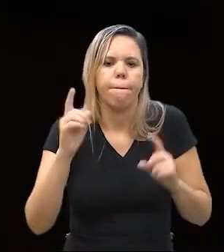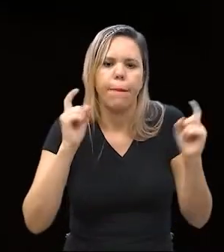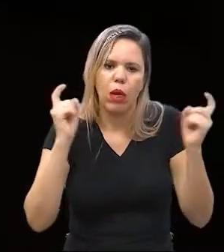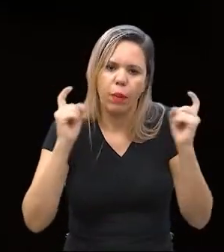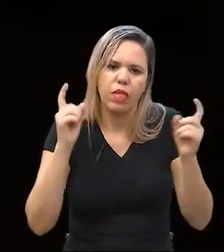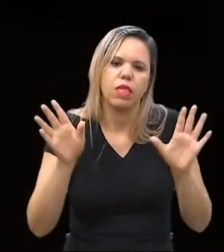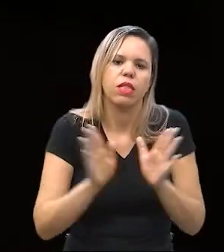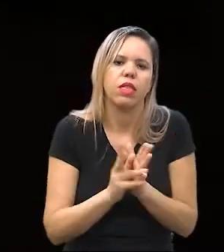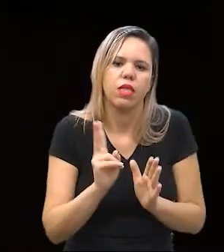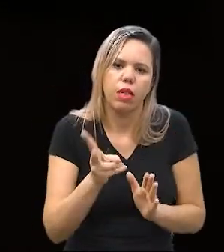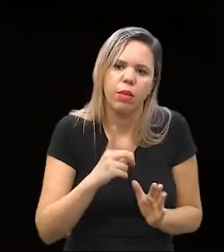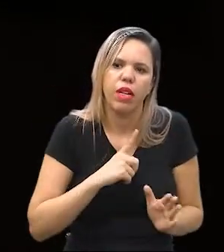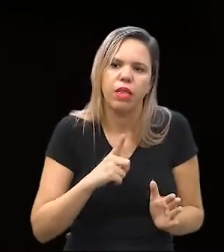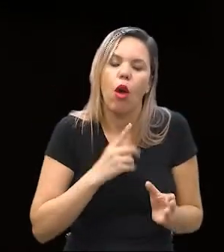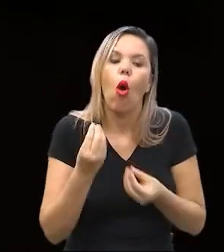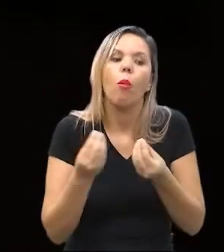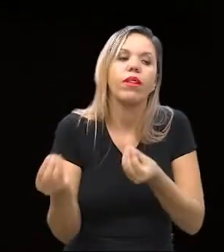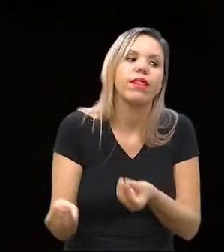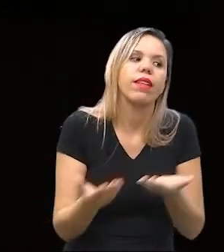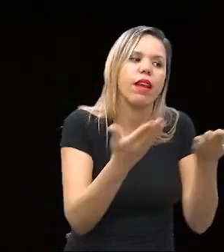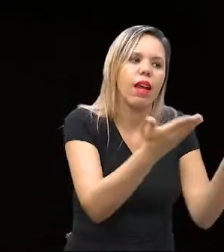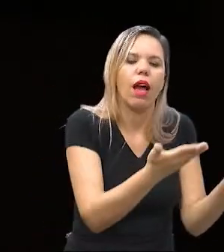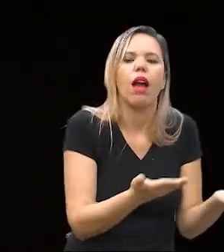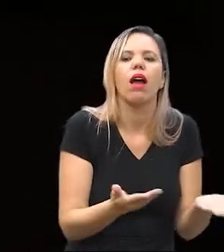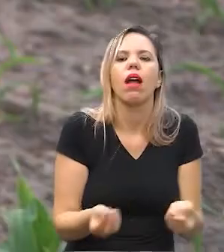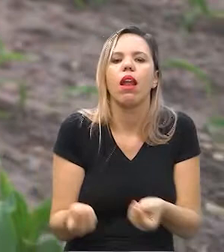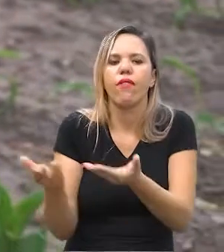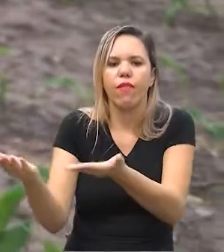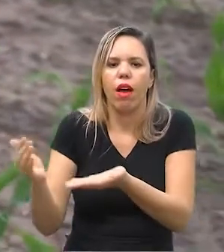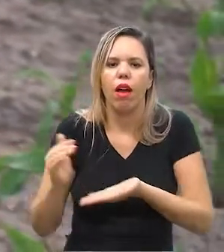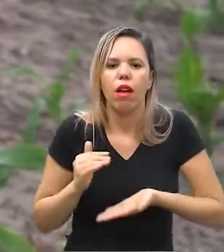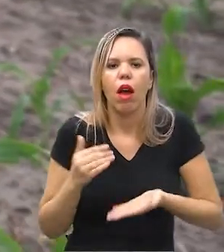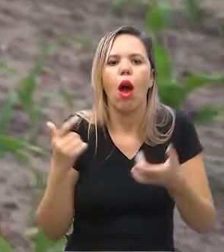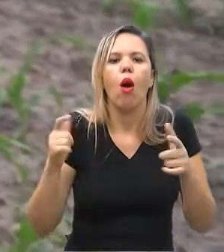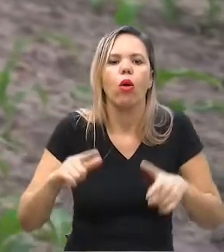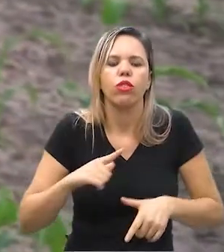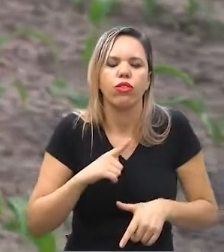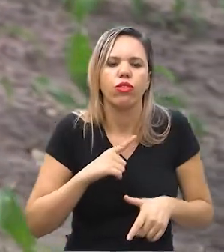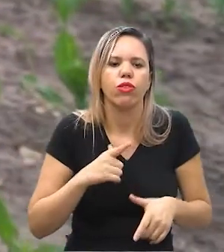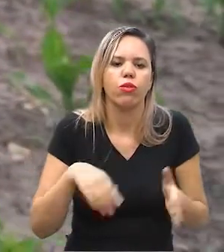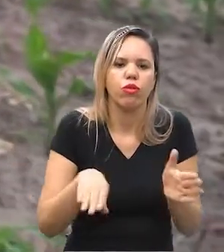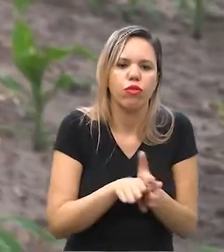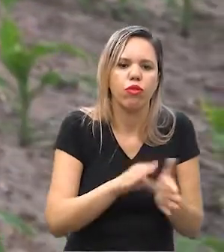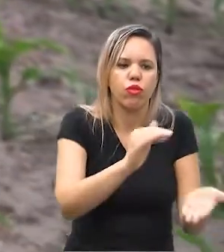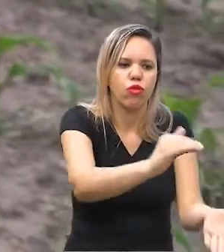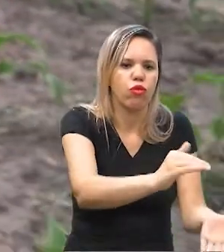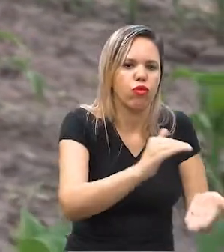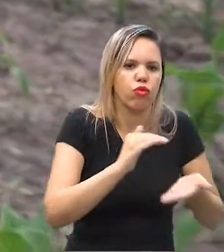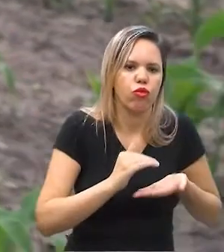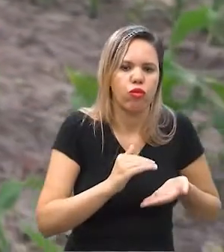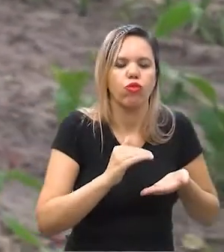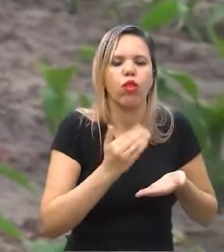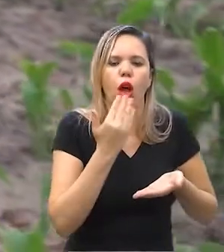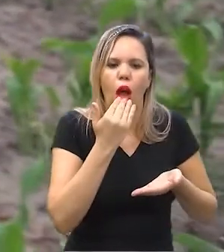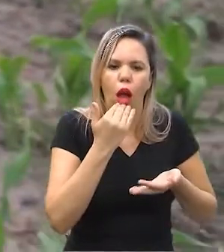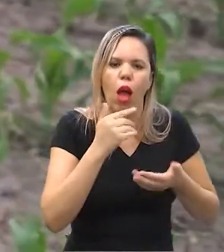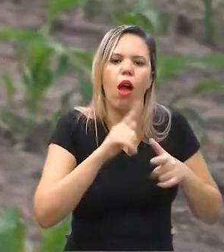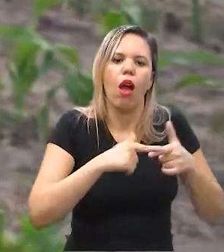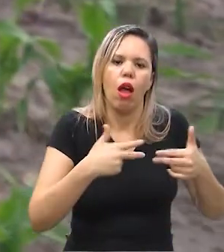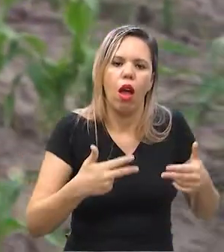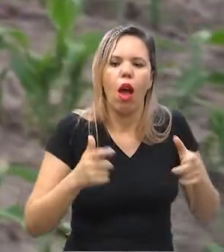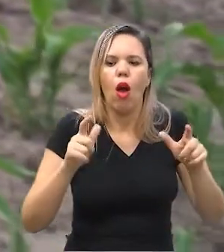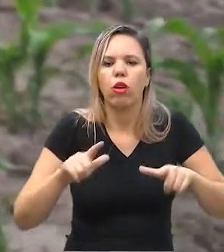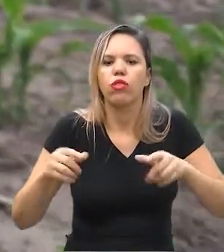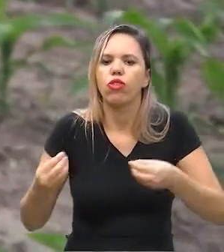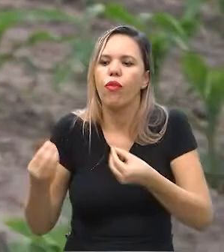muito a questão da logística. Então, até onde que eu tenho que ir para buscar este alimento?